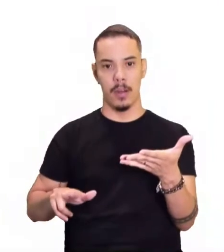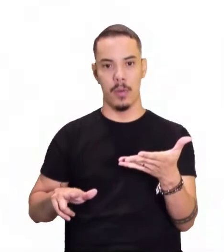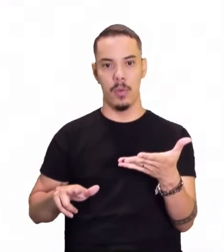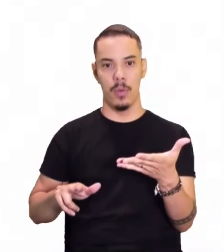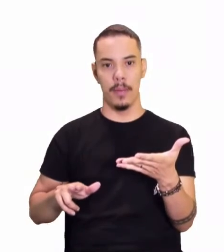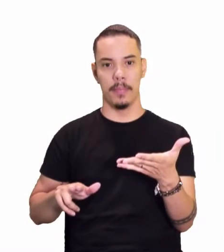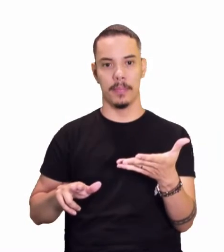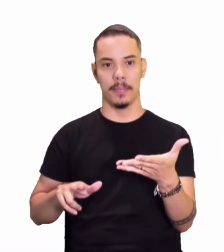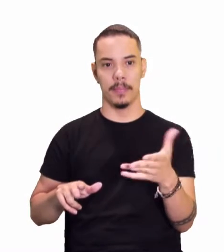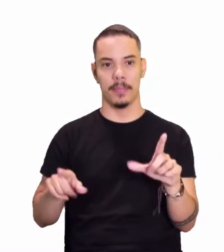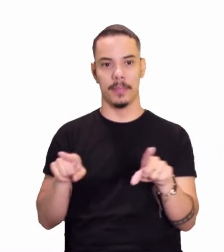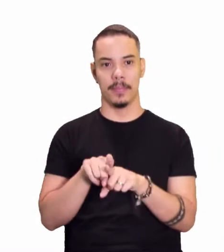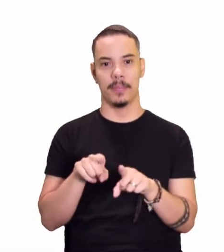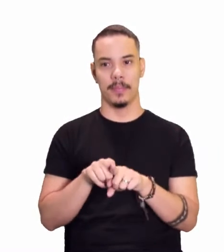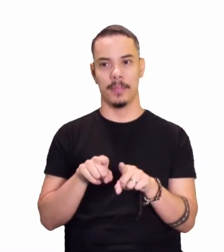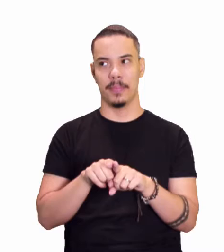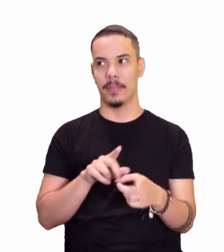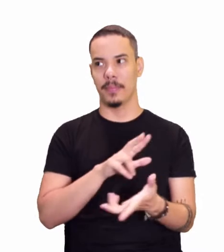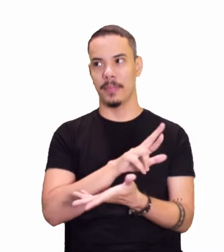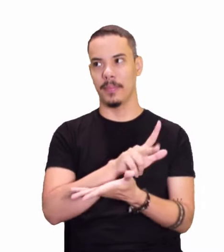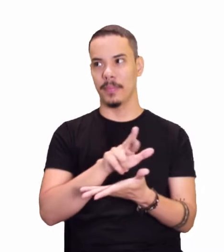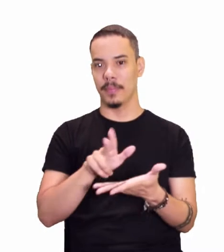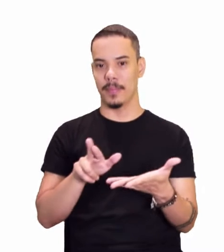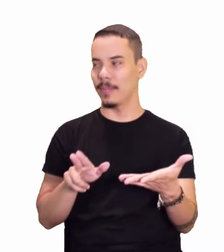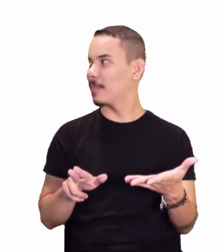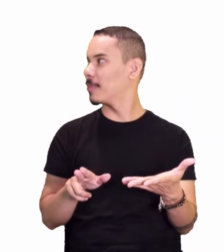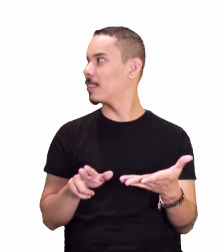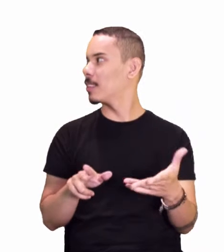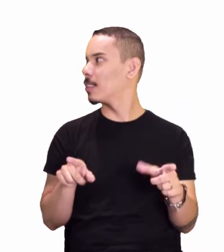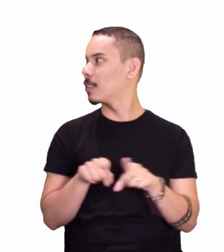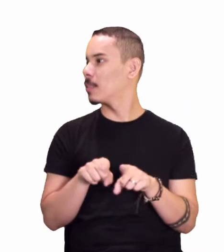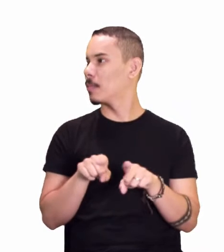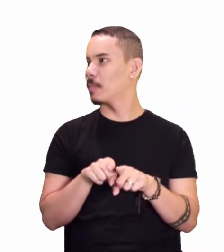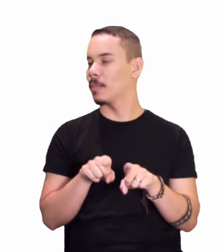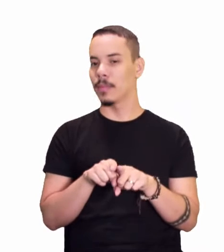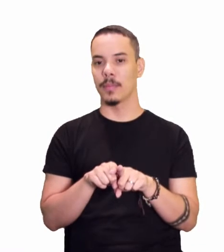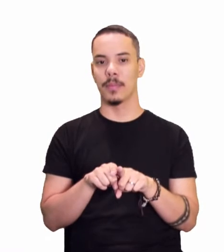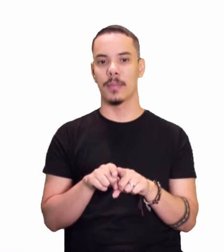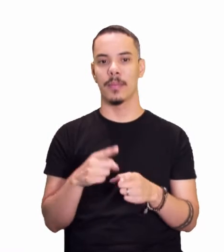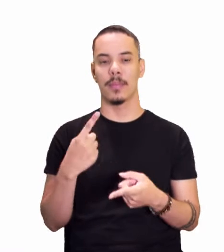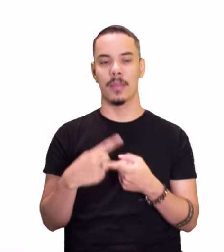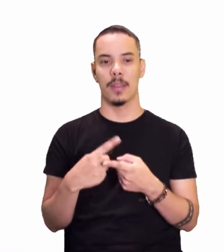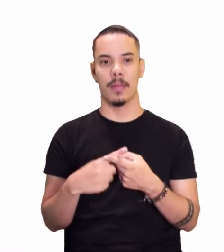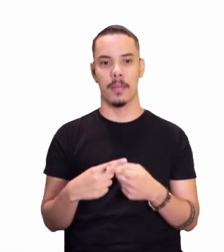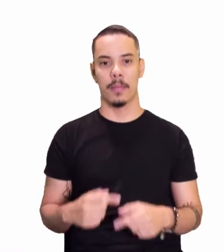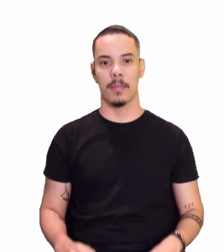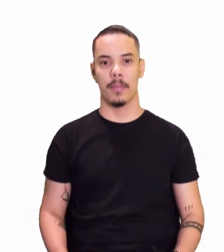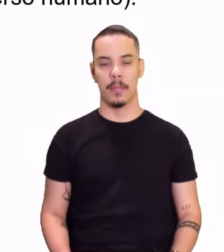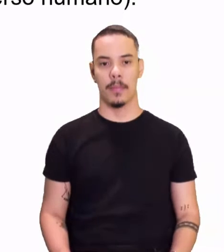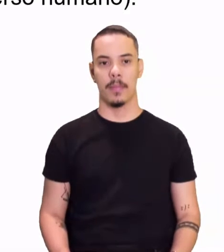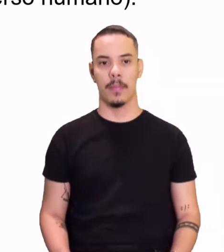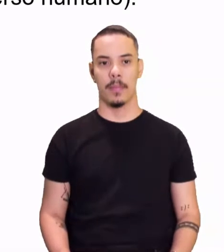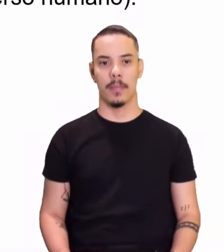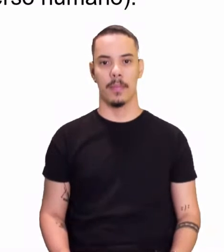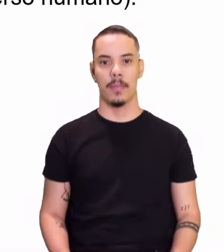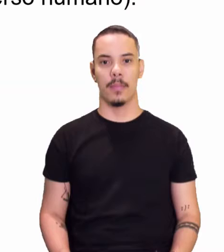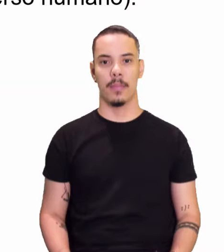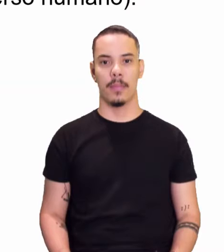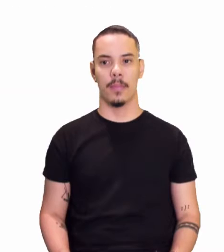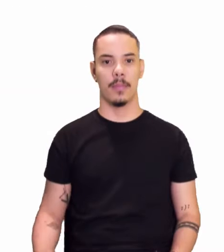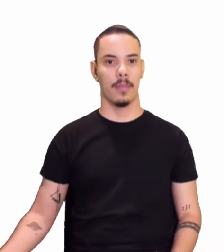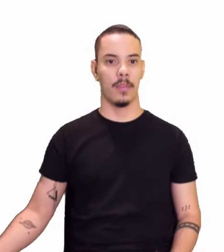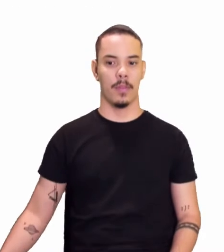concepções. Várias concepções, beleza? Várias concepções. Vamos voltar um pouquinho porque